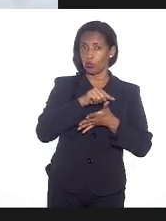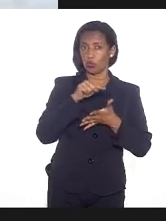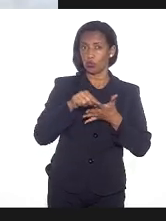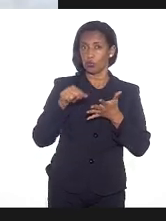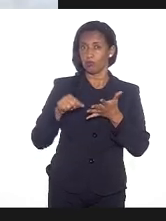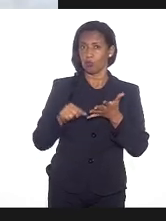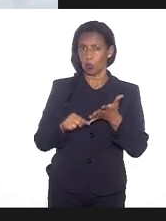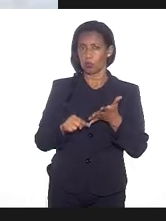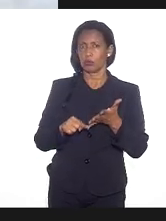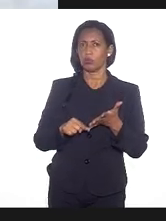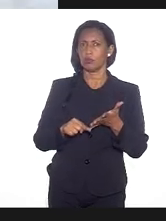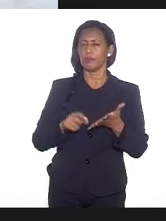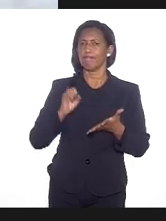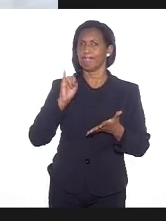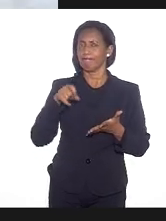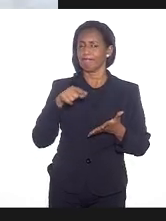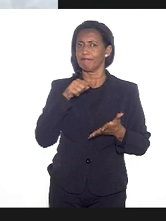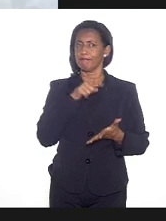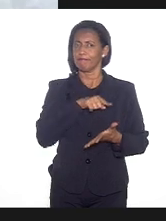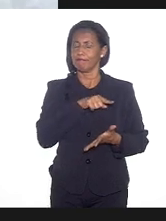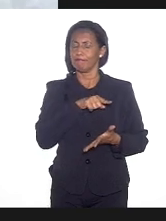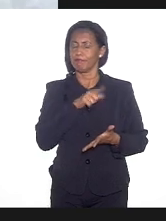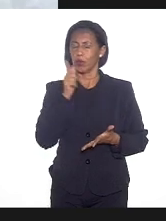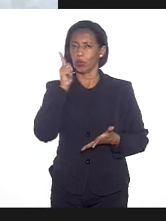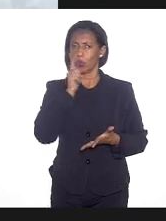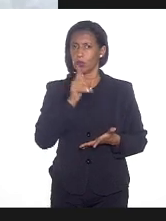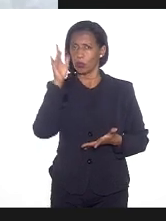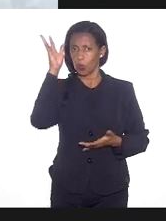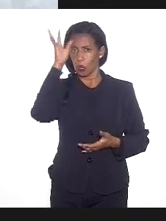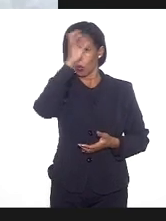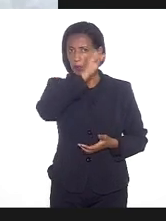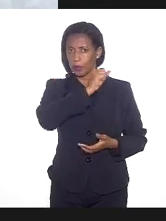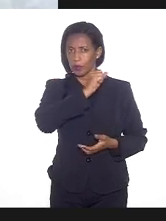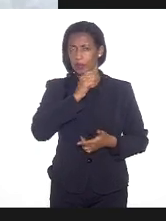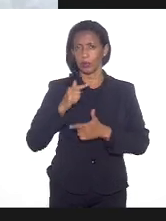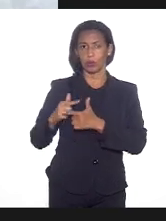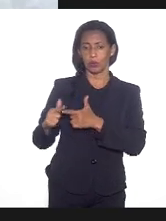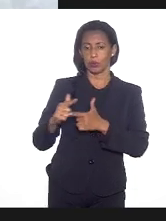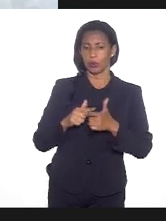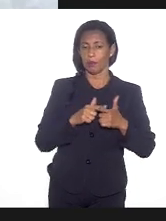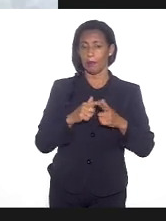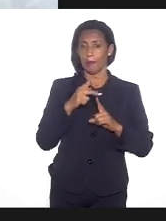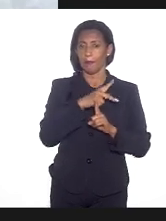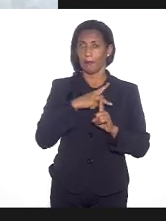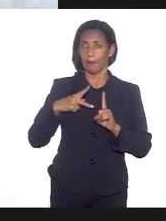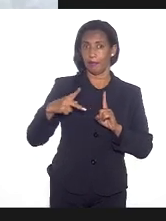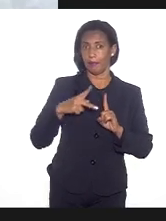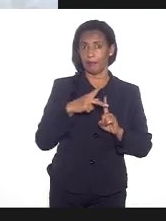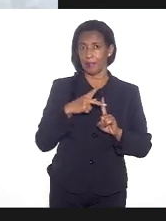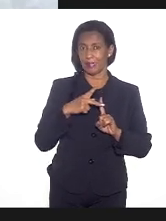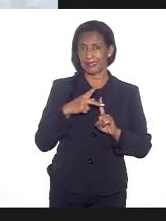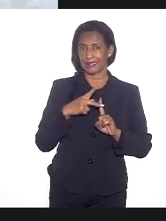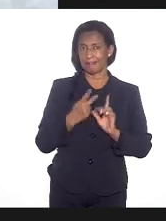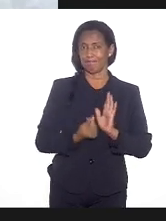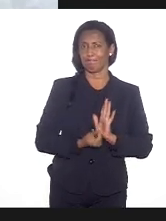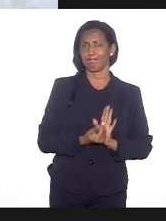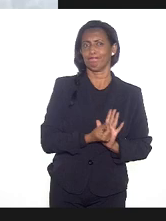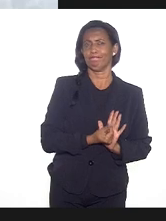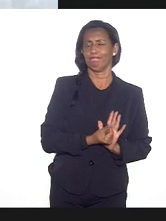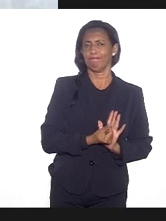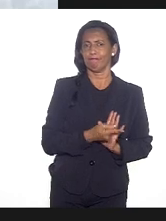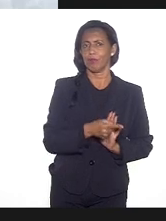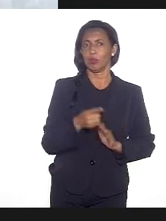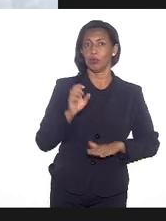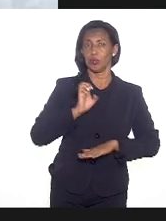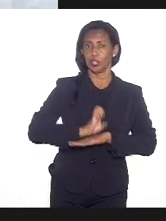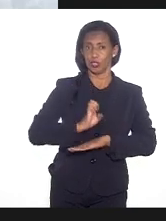são, sim, relevantes para a gente conseguir compreender o problema previdenciário, o problema orçamentário pelo qual o